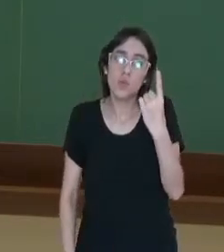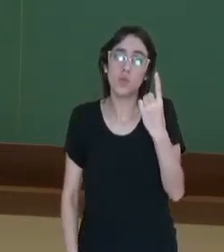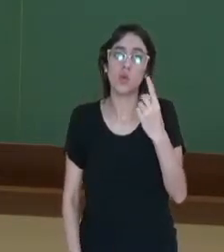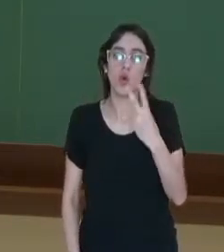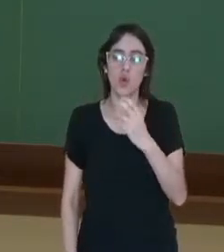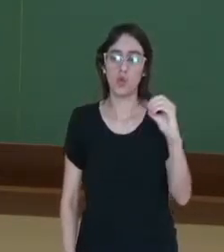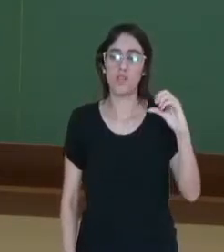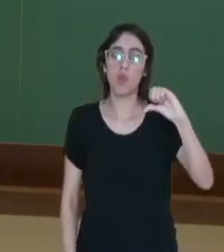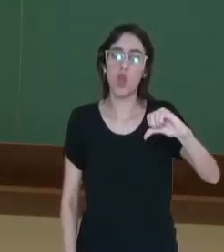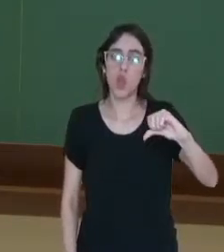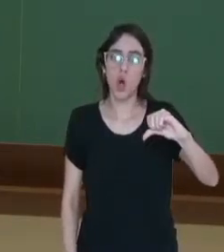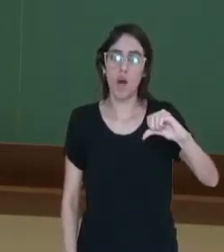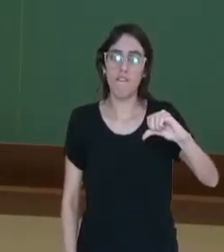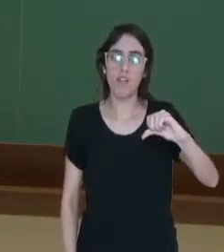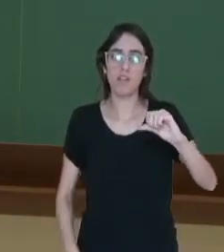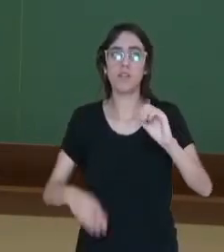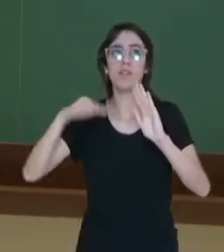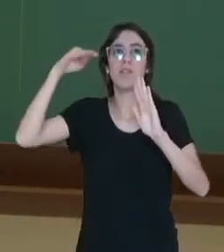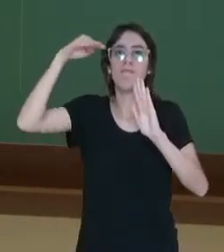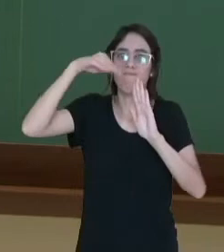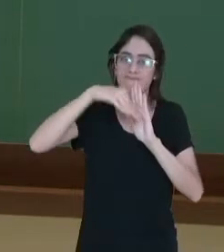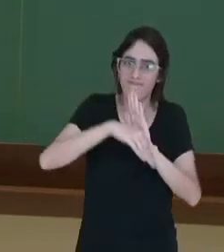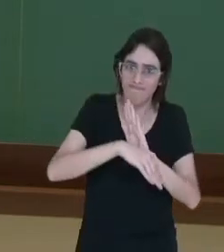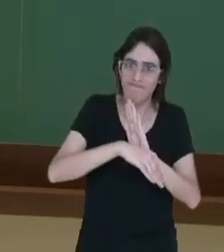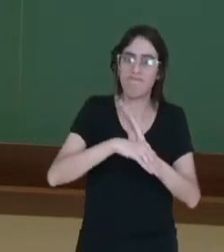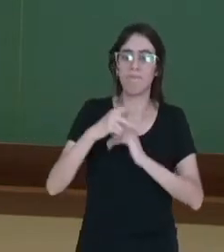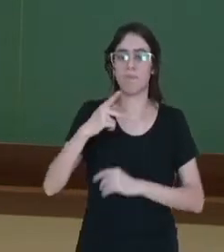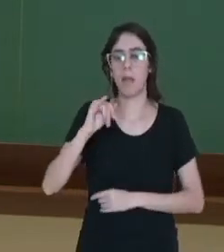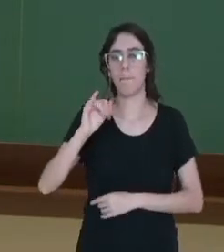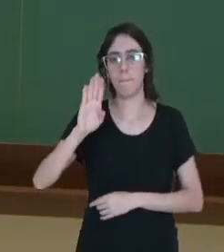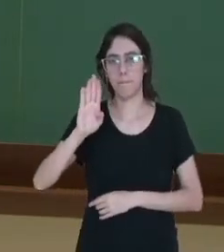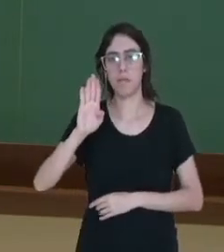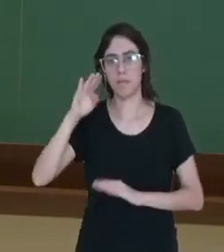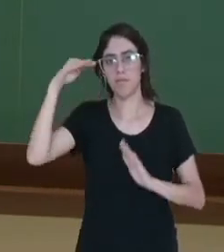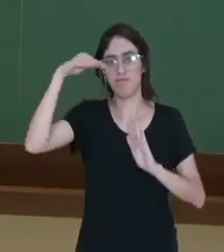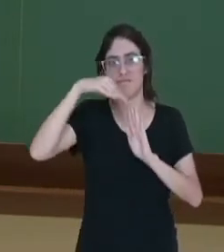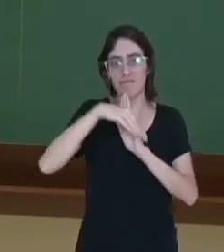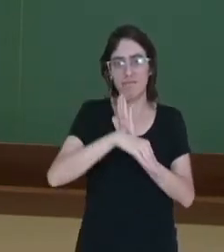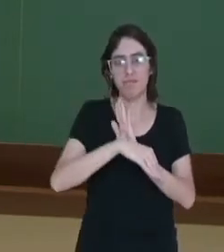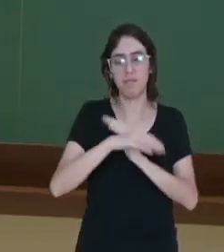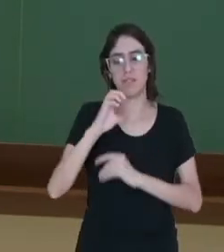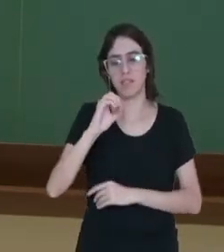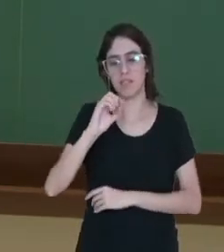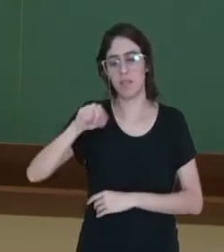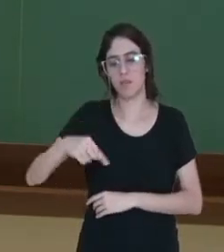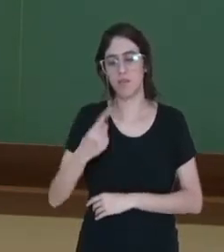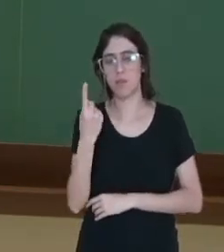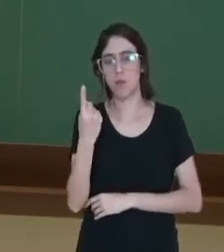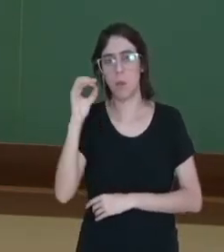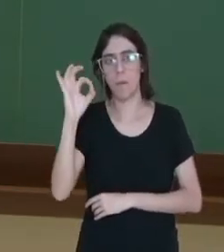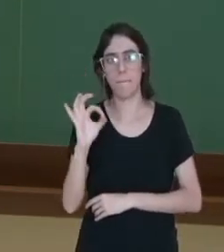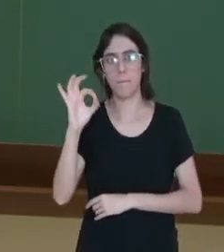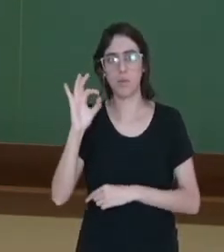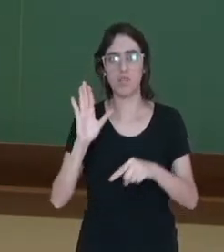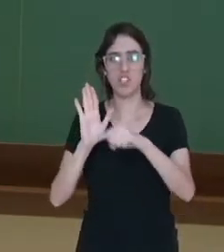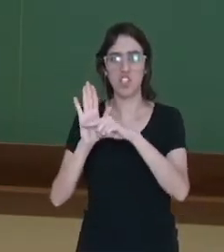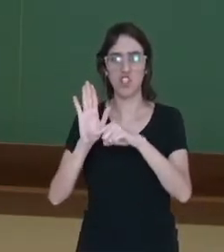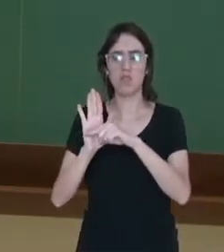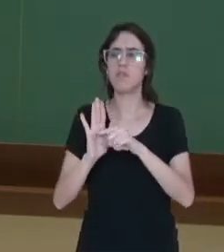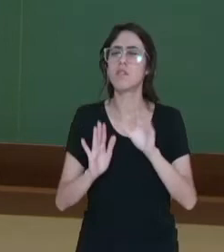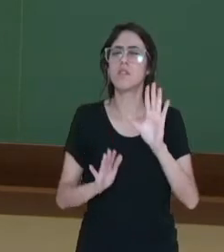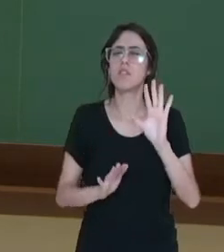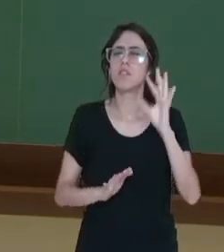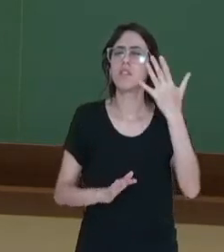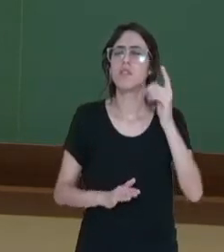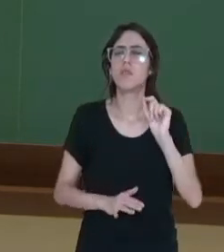2009, quando houve uma retração, uma diminuição do produto interno bruto do Brasil em 0,1%. O que será que explica isso?